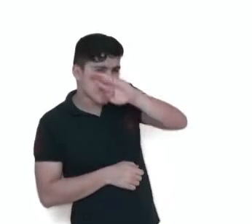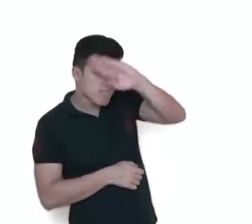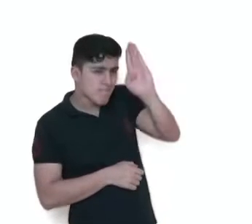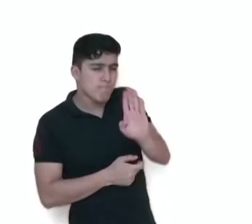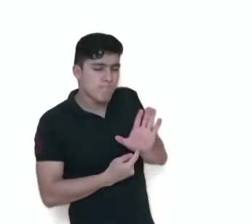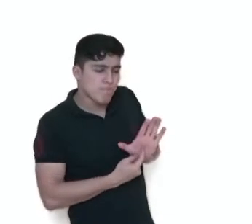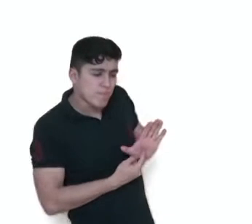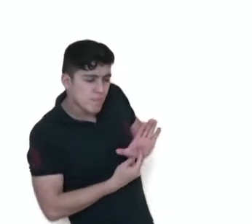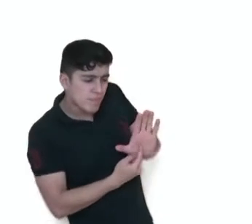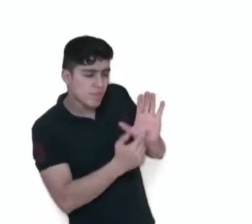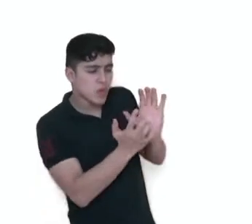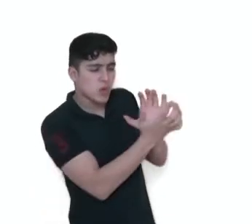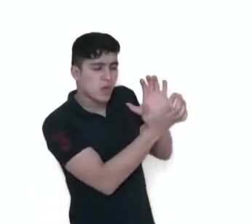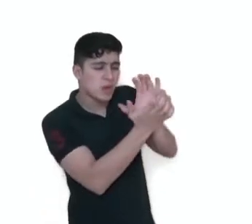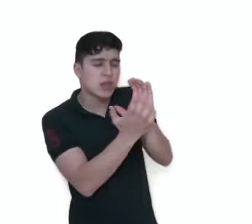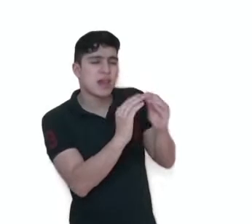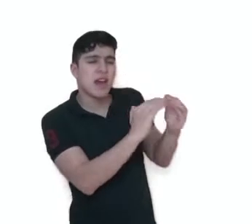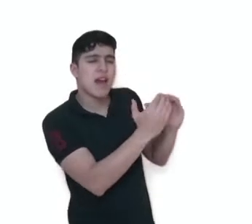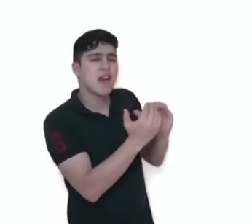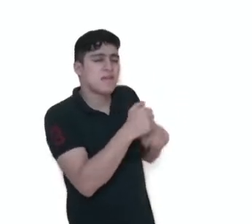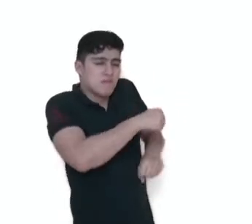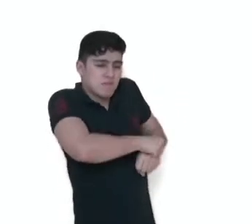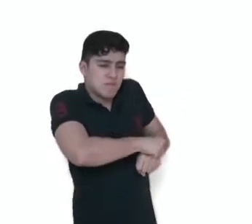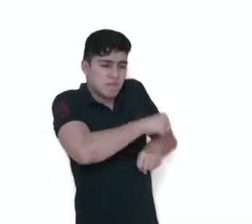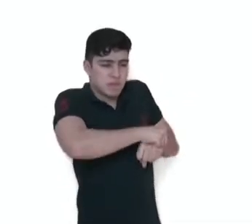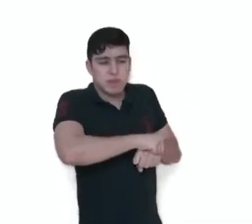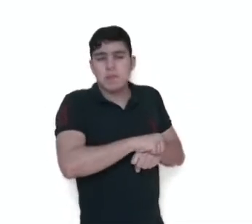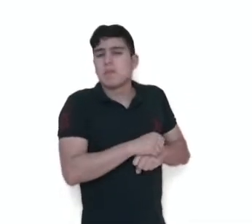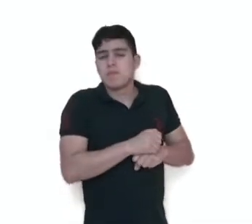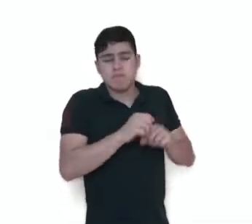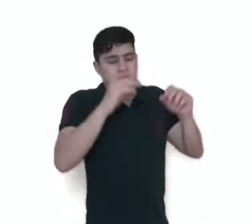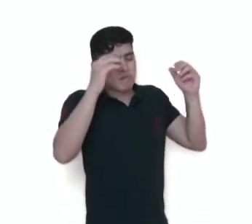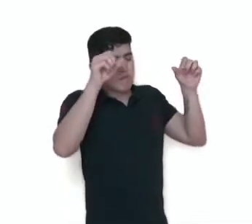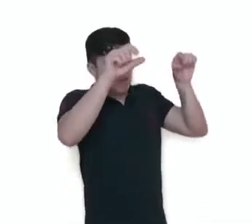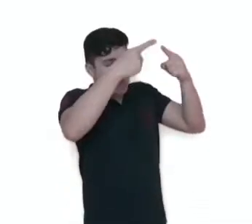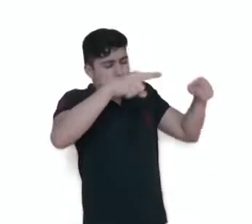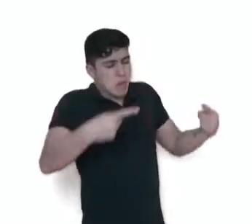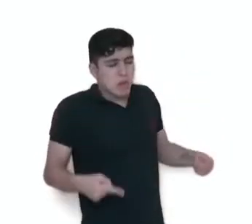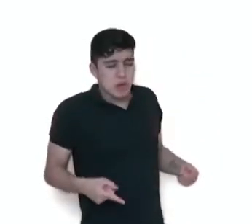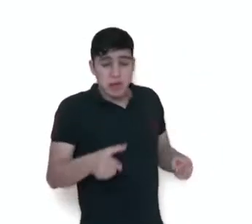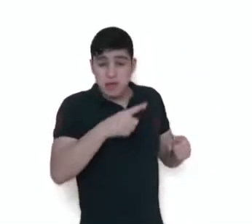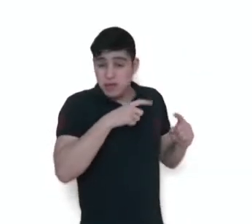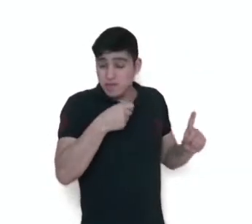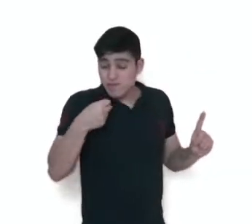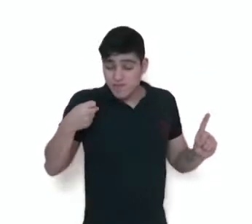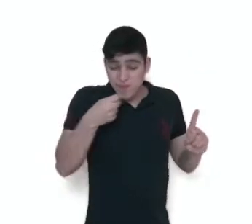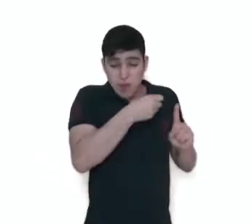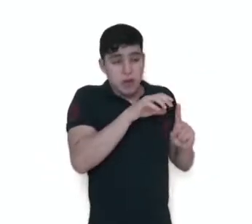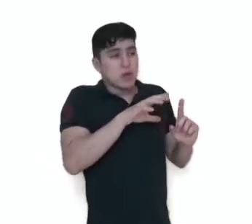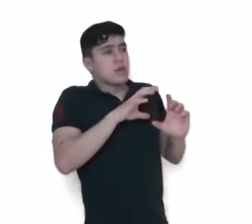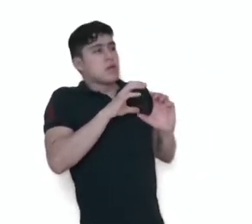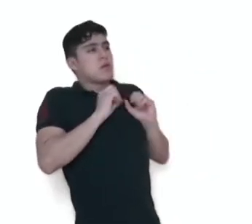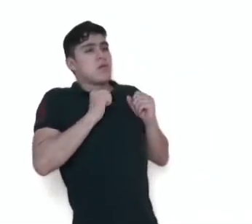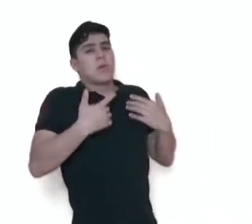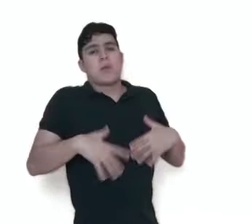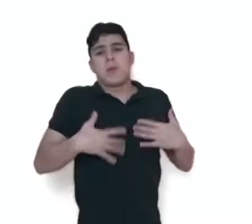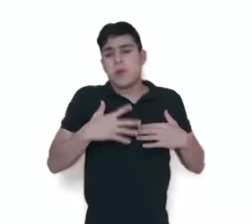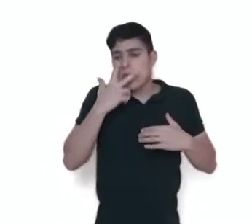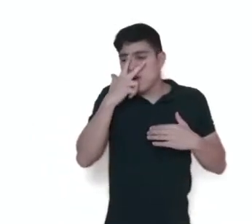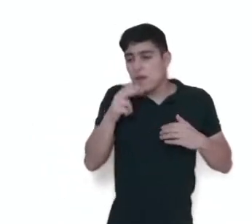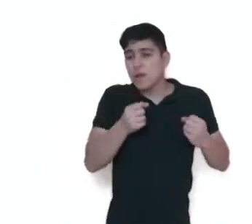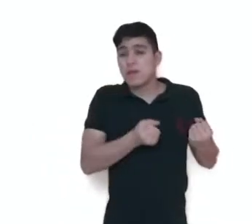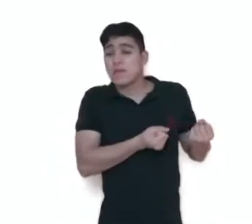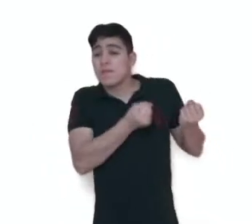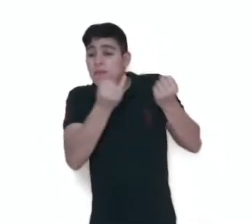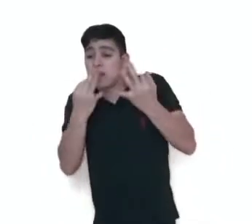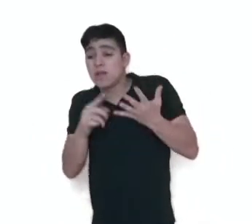realidade das comunidades carentes sem nenhum tipo de filtro e medo em suas letras. As músicas causam impacto em quem as ouve, rompendo bolhas sociais e atingindo